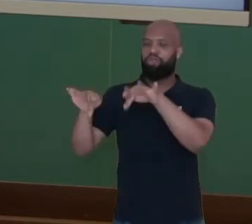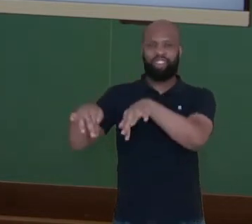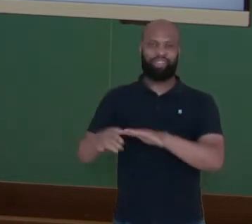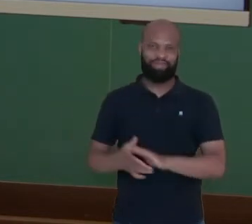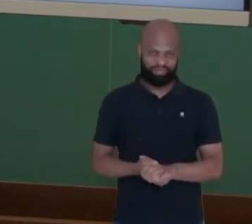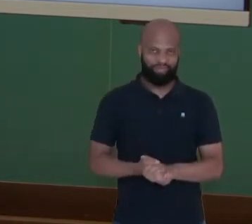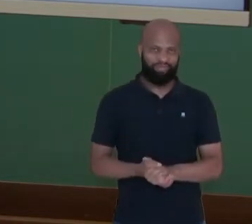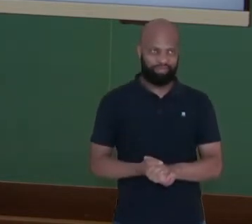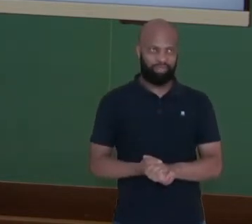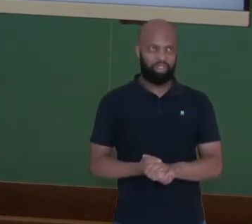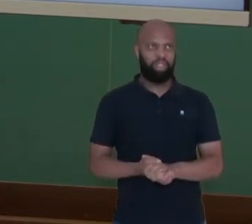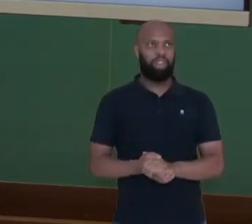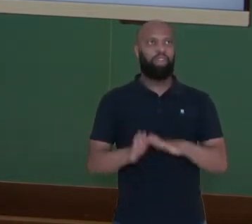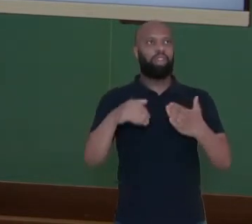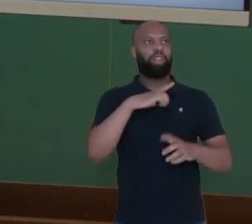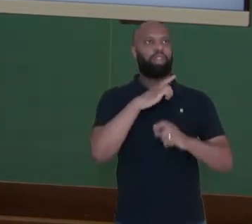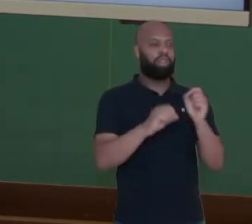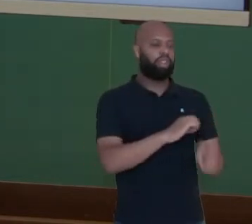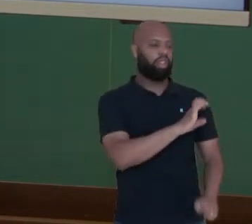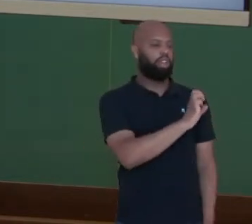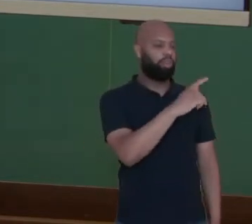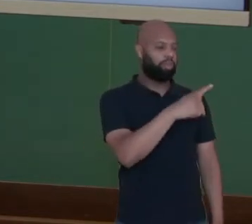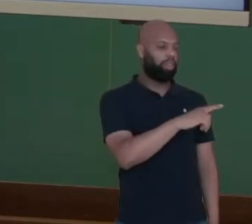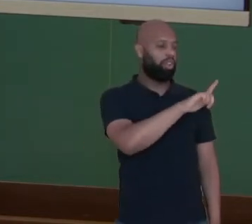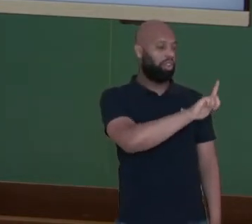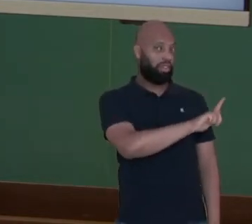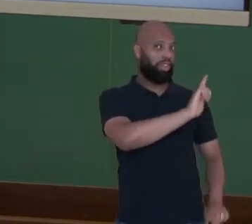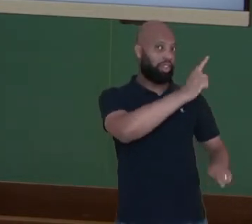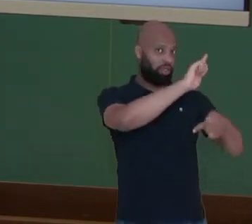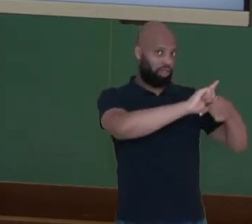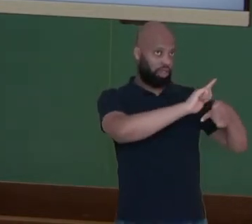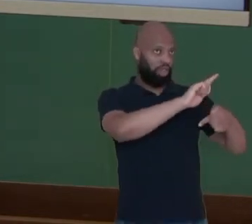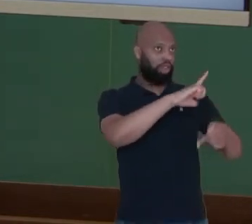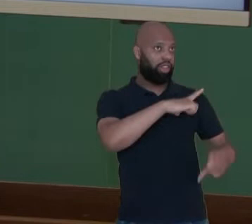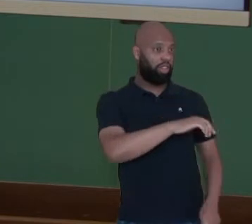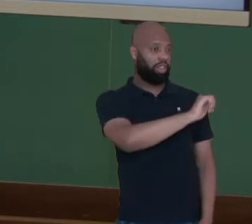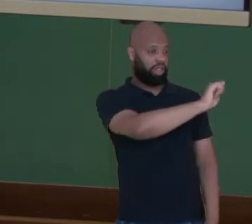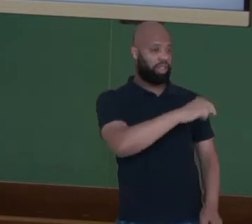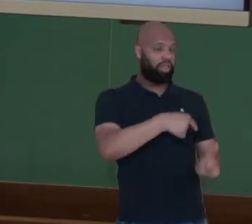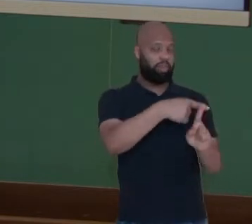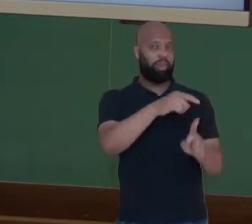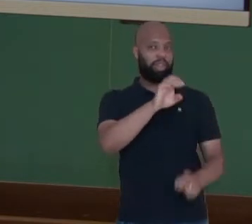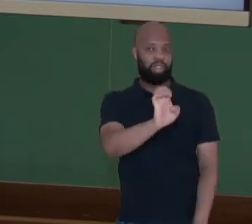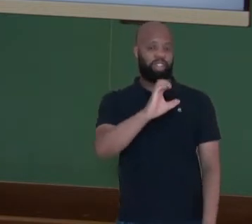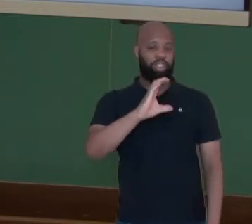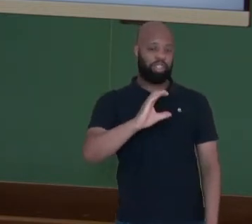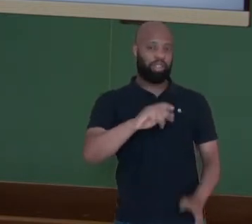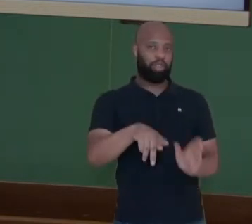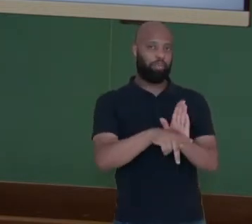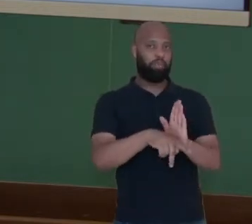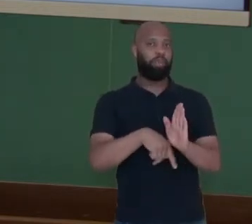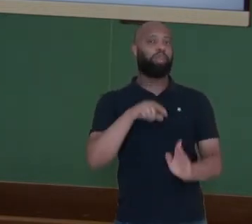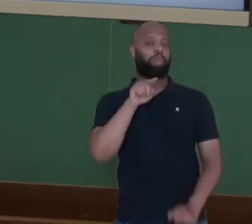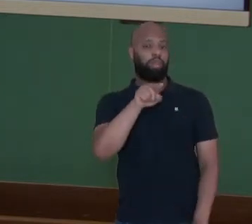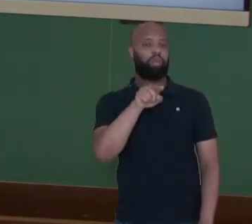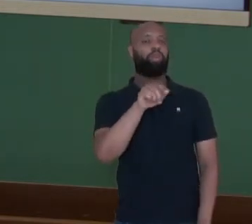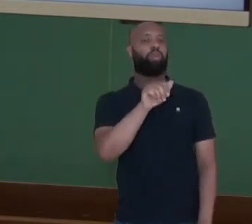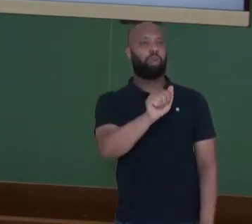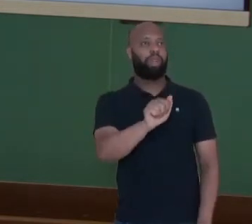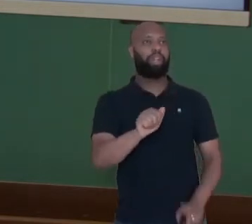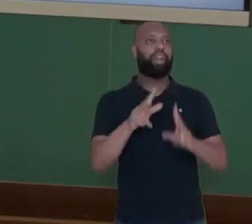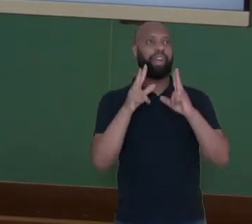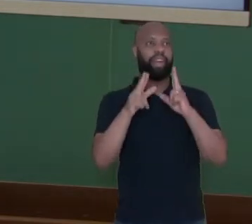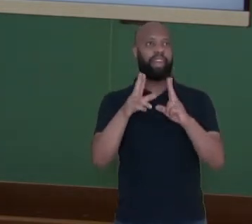Ou seja, a energia potencial gravitacional do ponto A mais a energia cinética do ponto A vai ser igual